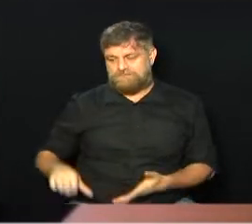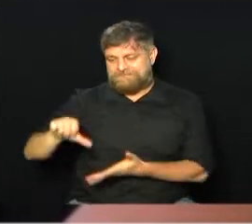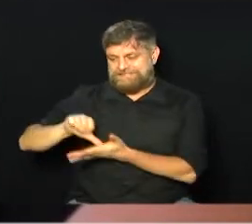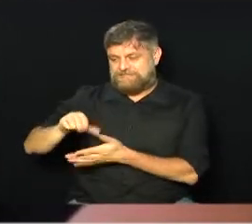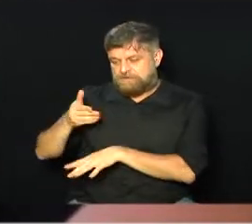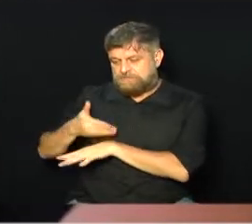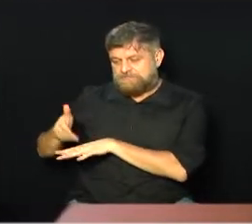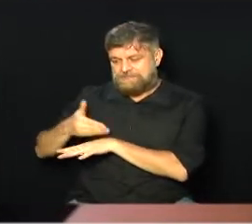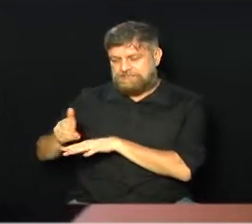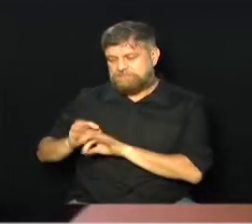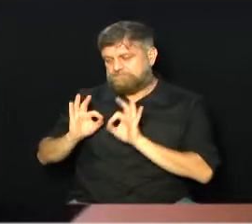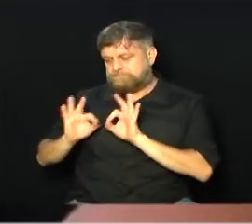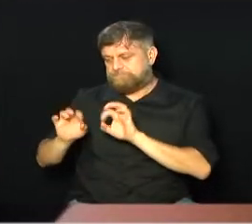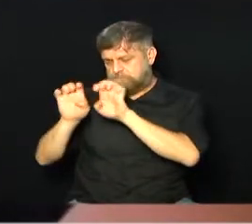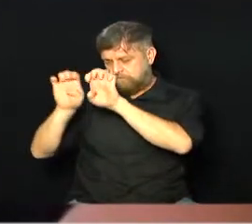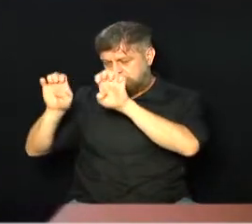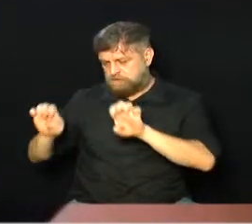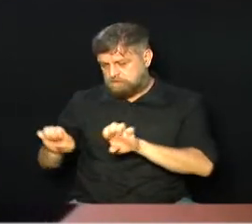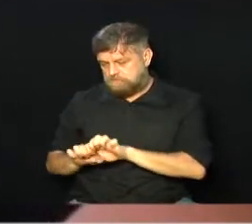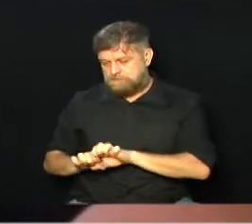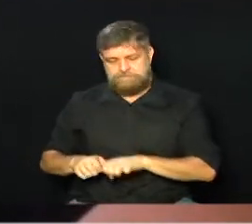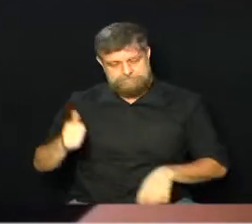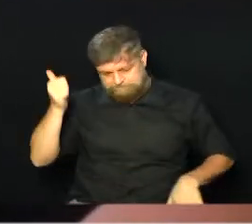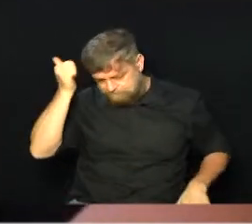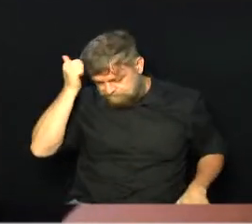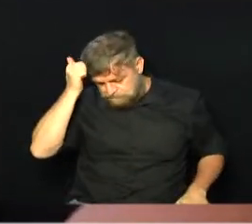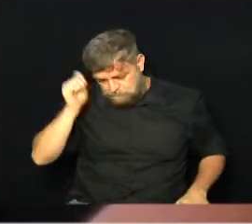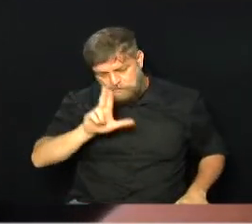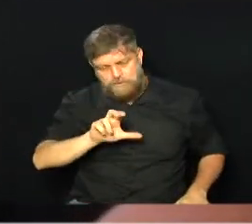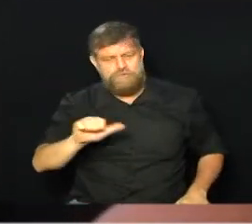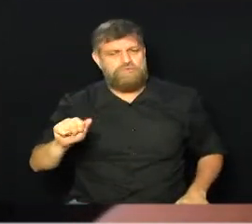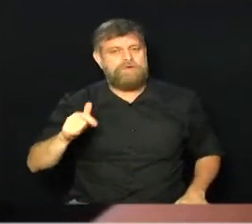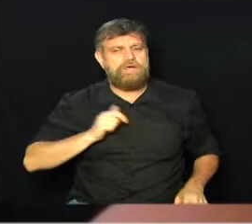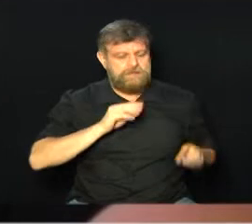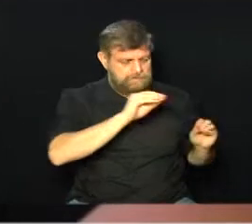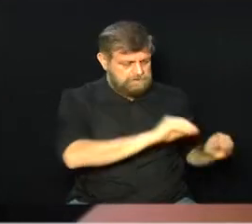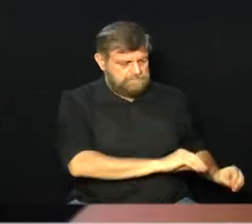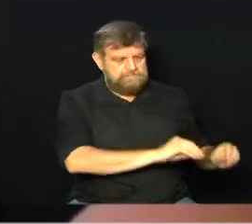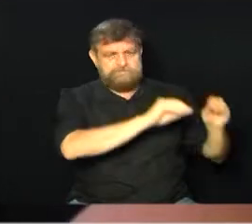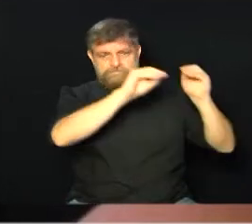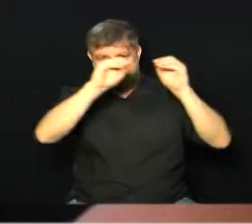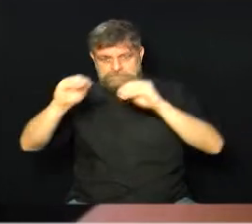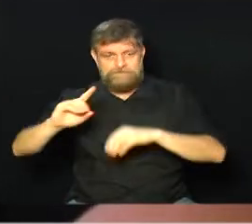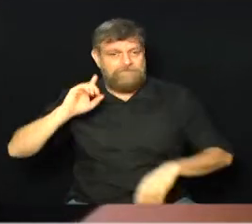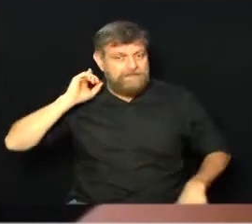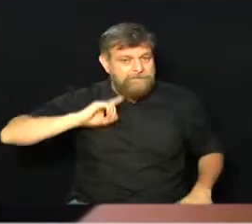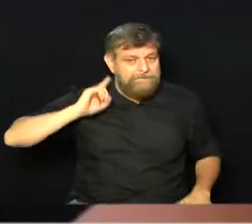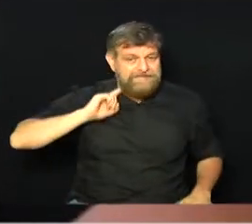muito boa. Então, eu não me arrependo em momento nenhum de ter saído do Atlético na época